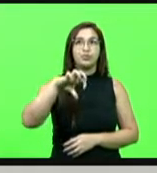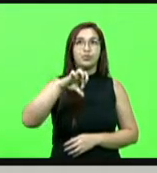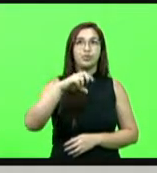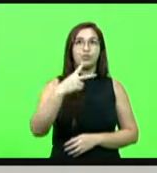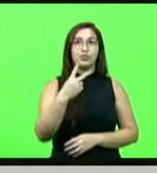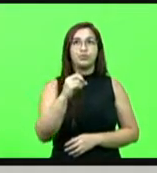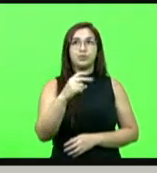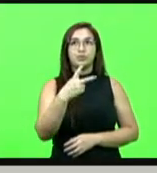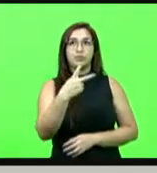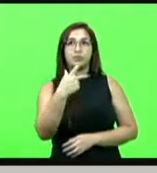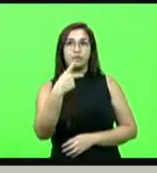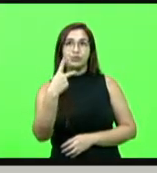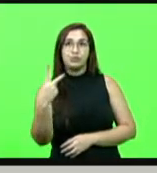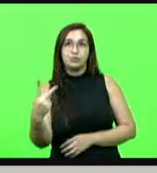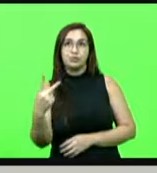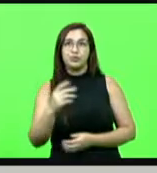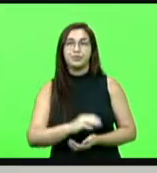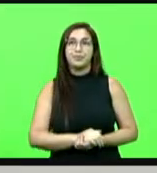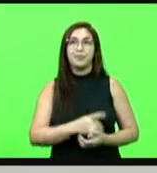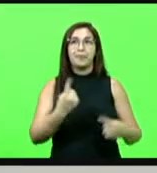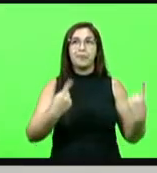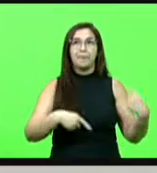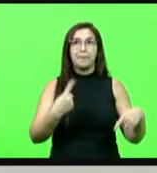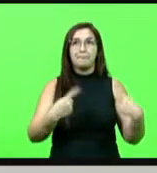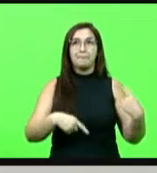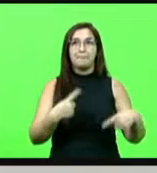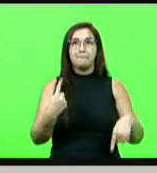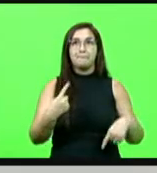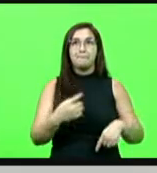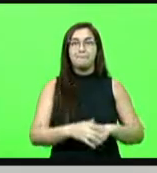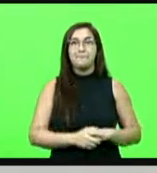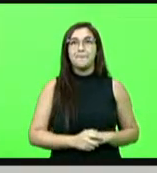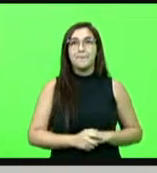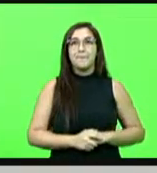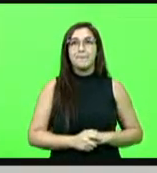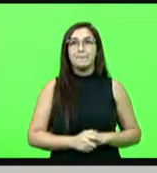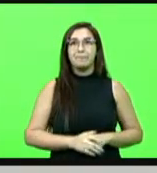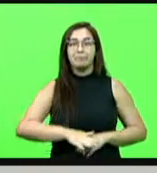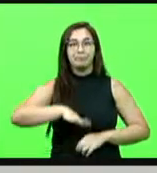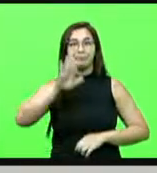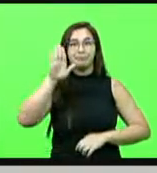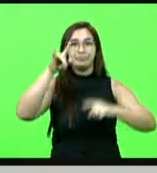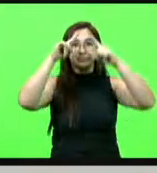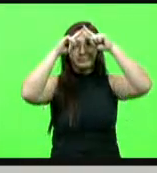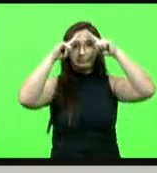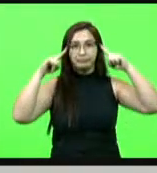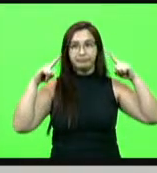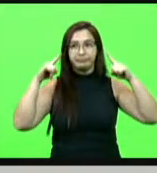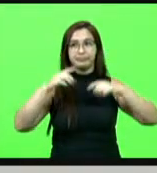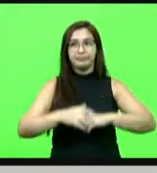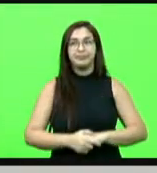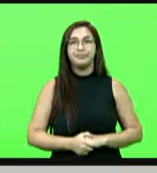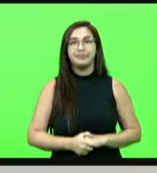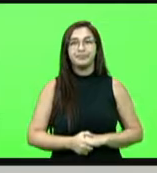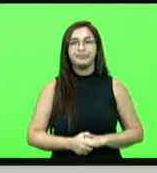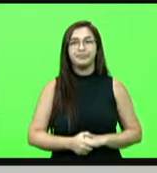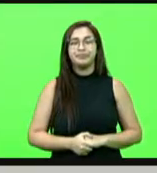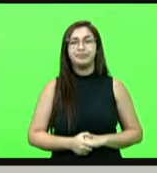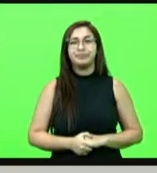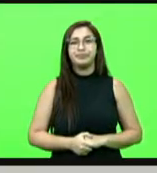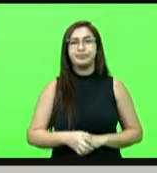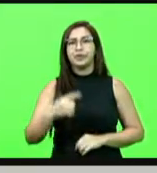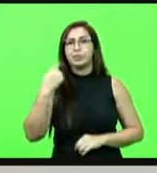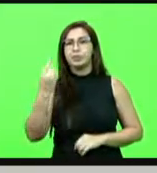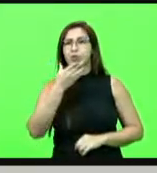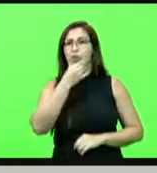0002.9/2022. Para discussão, senhor presidente. Não, com a palavra, deputado Nildir Sareta. Senhor presidente, senhores deputados, senhoras deputadas,